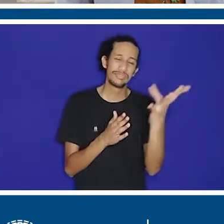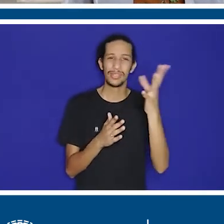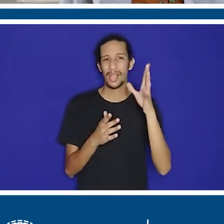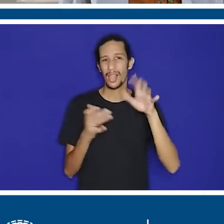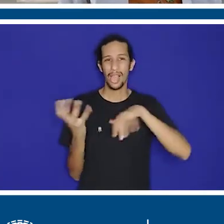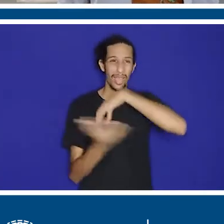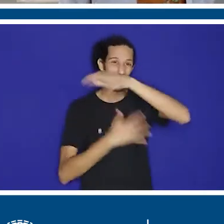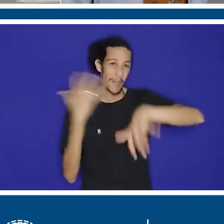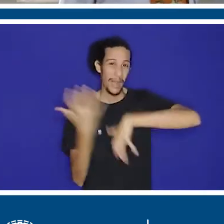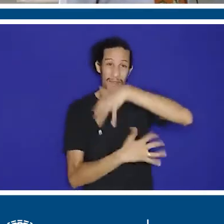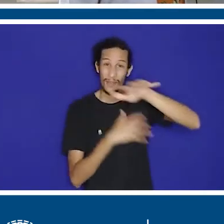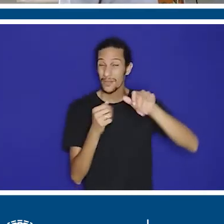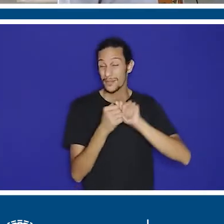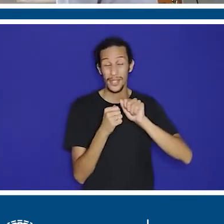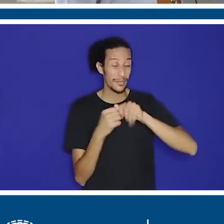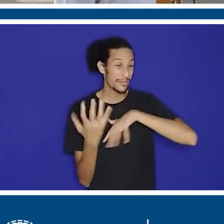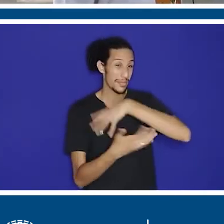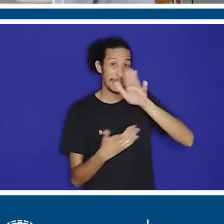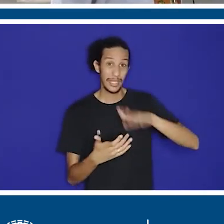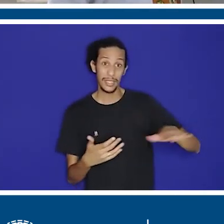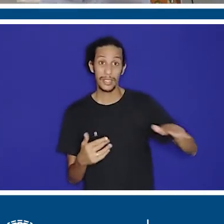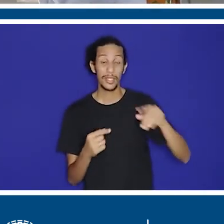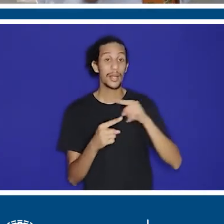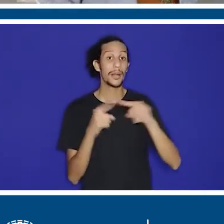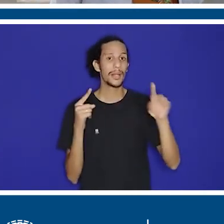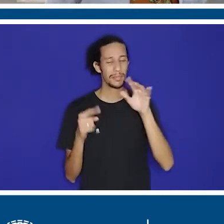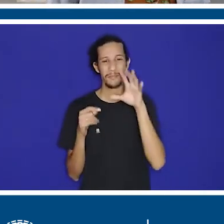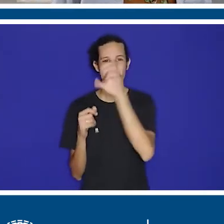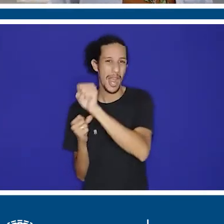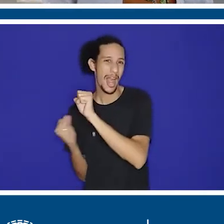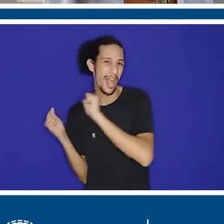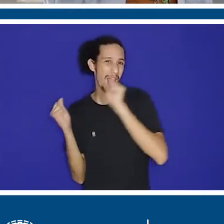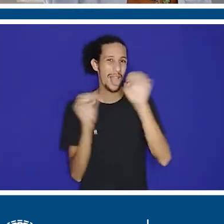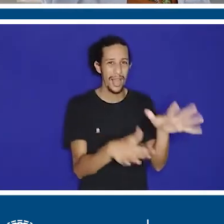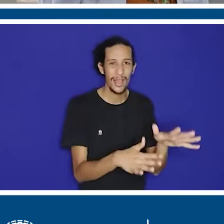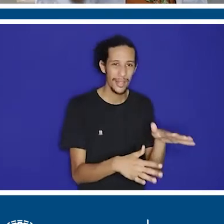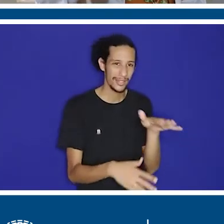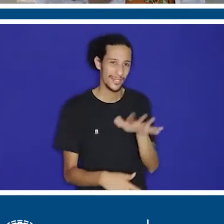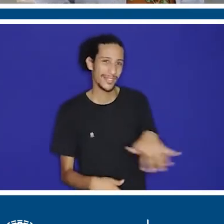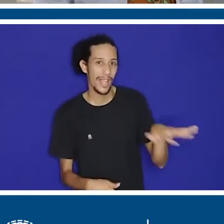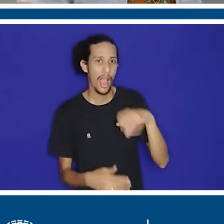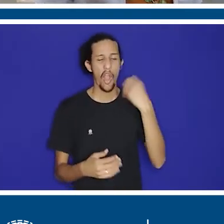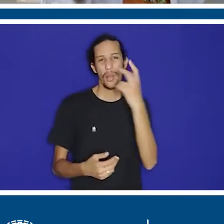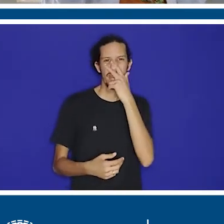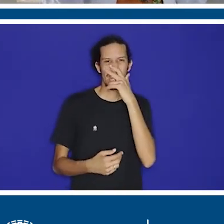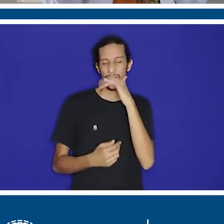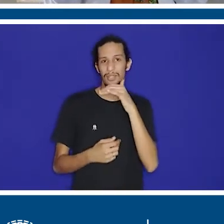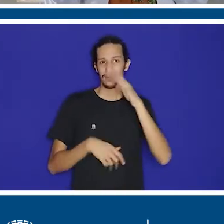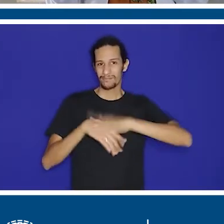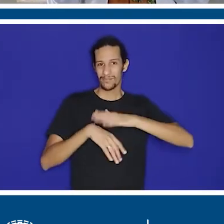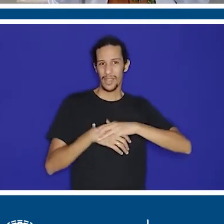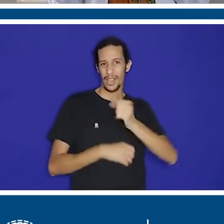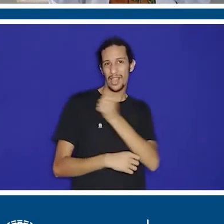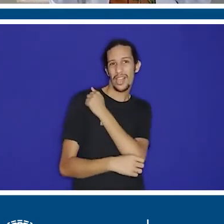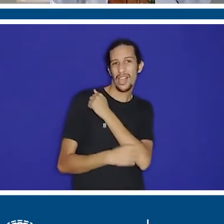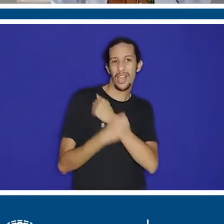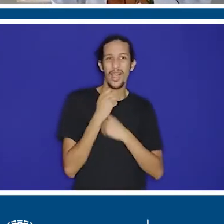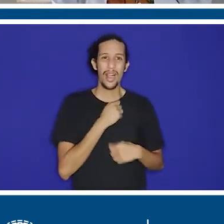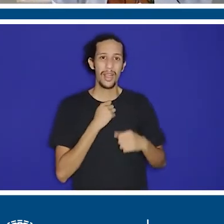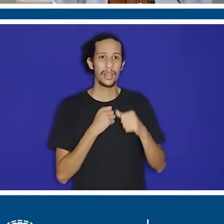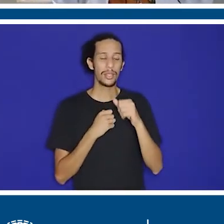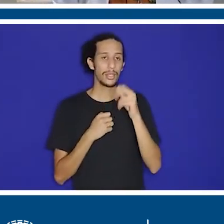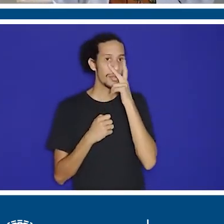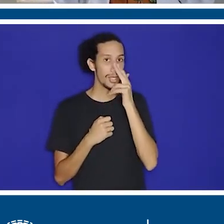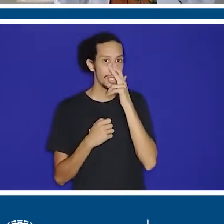no chão, né? Às vezes se joga no chão, às vezes se bate com pequenas coisas, basta